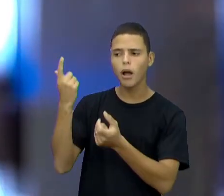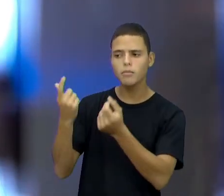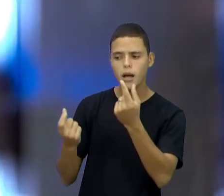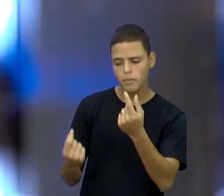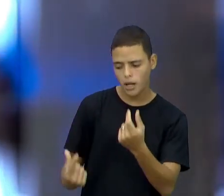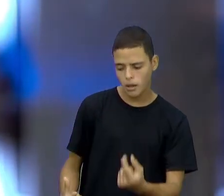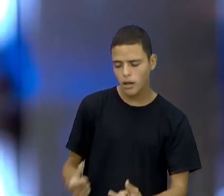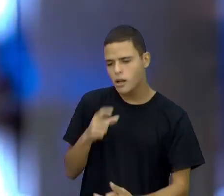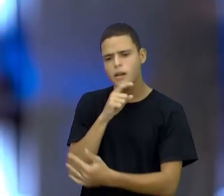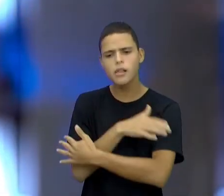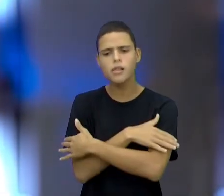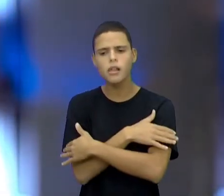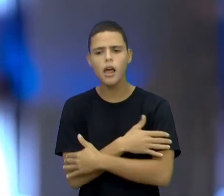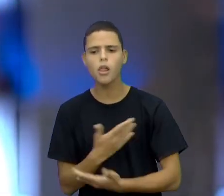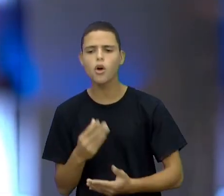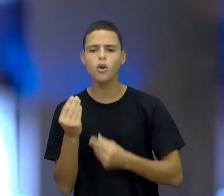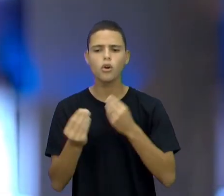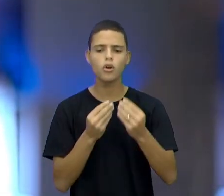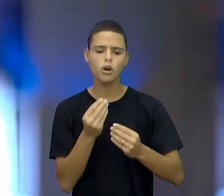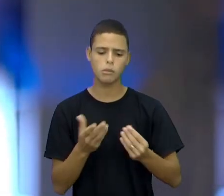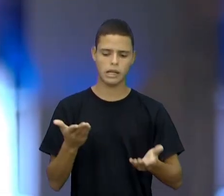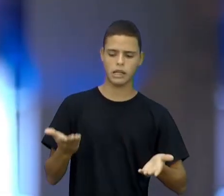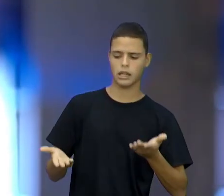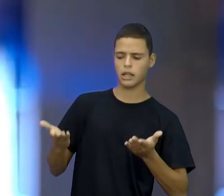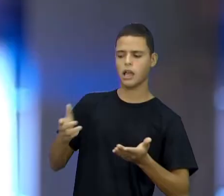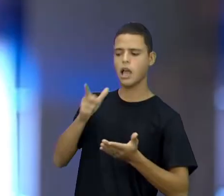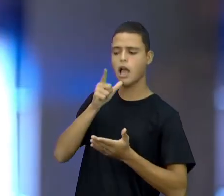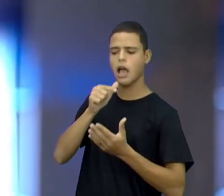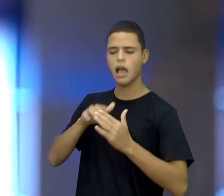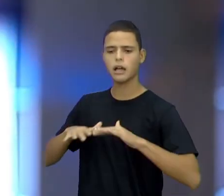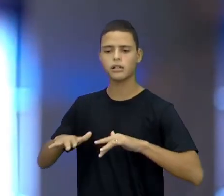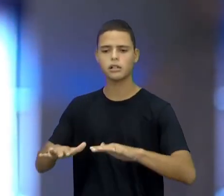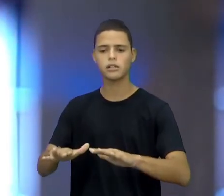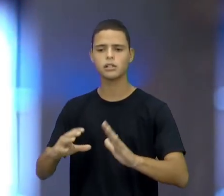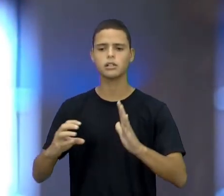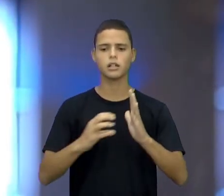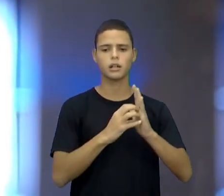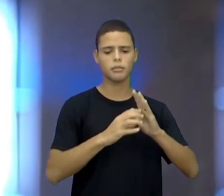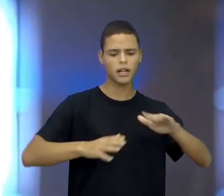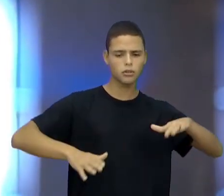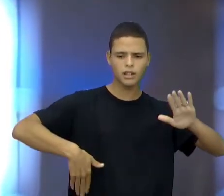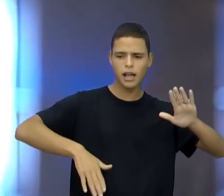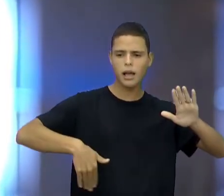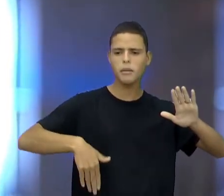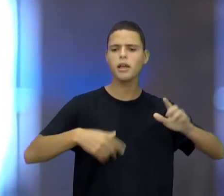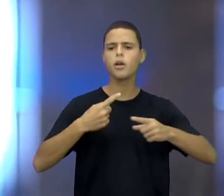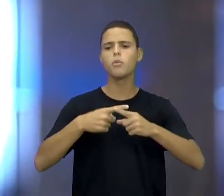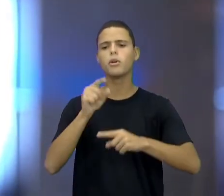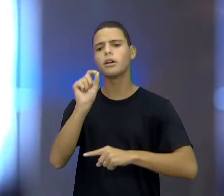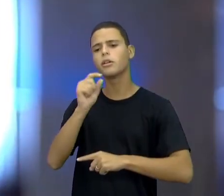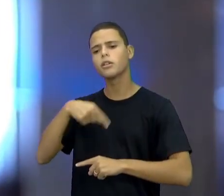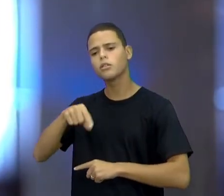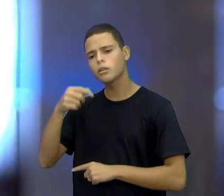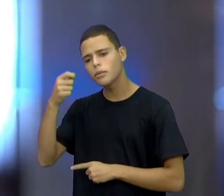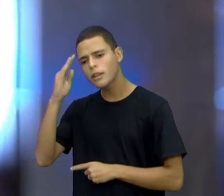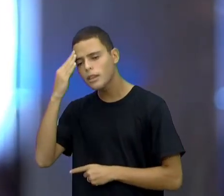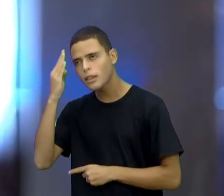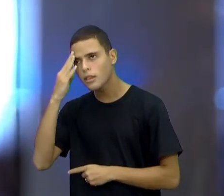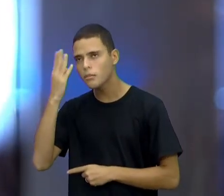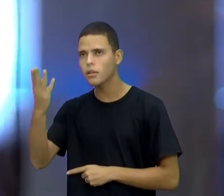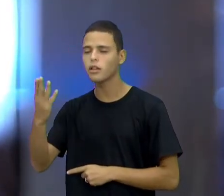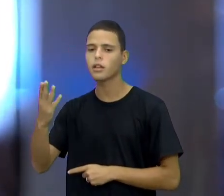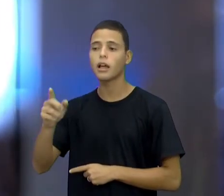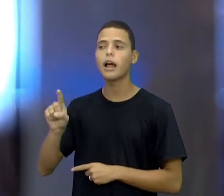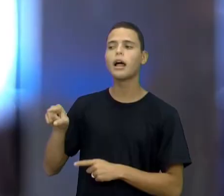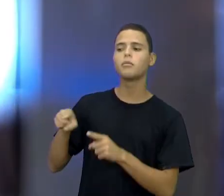planeta, como controla o nível dos oceanos e afeta a nossa praia. O que nós podemos saber lá